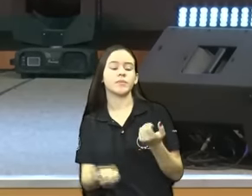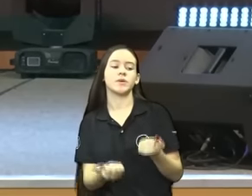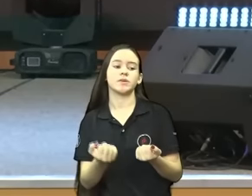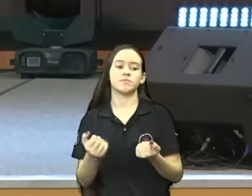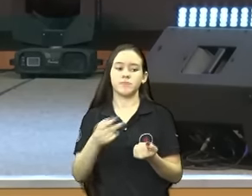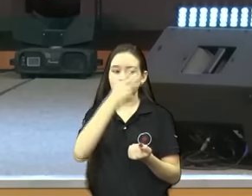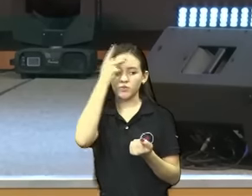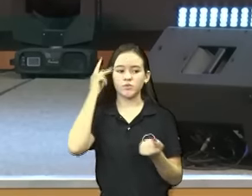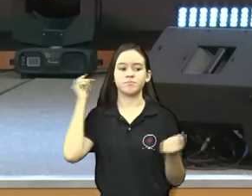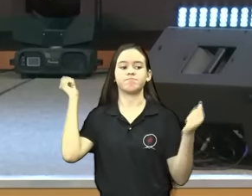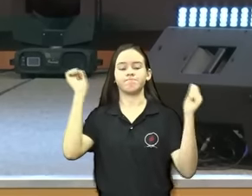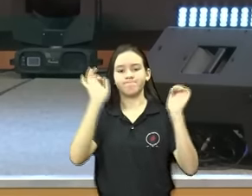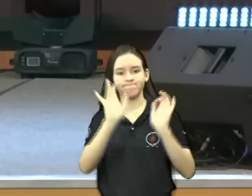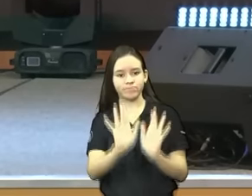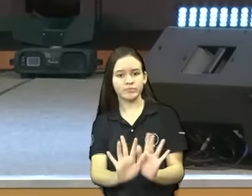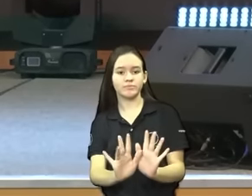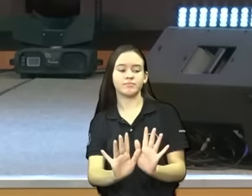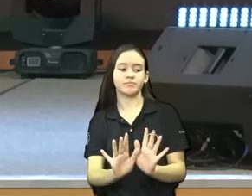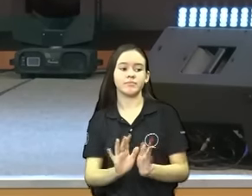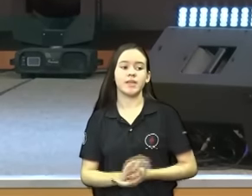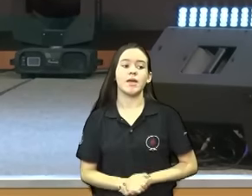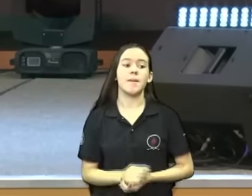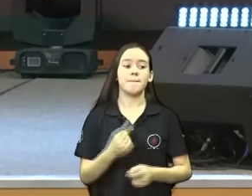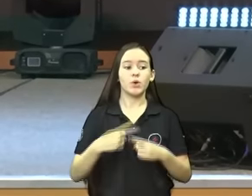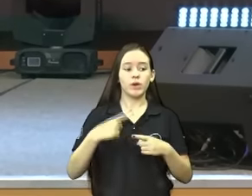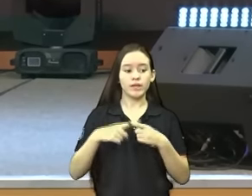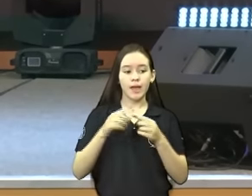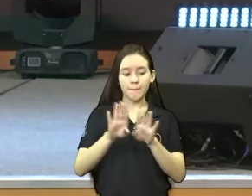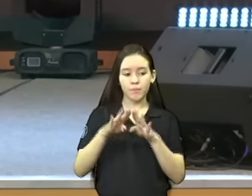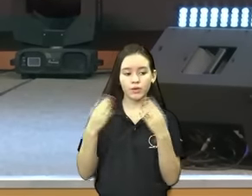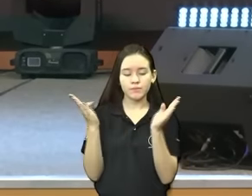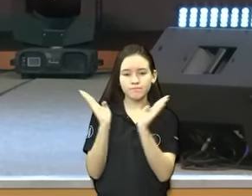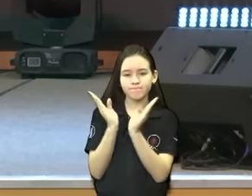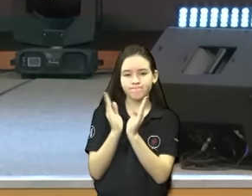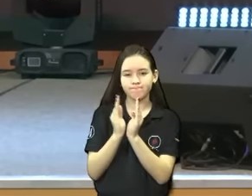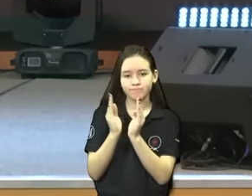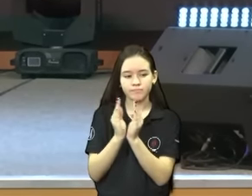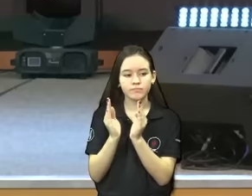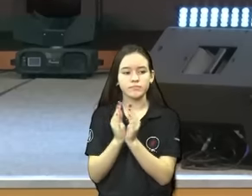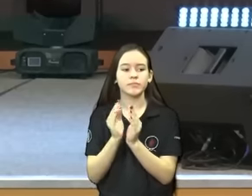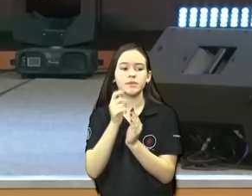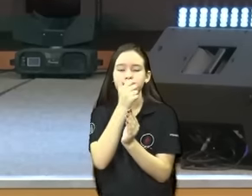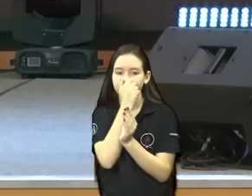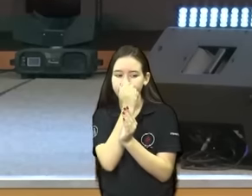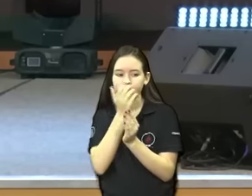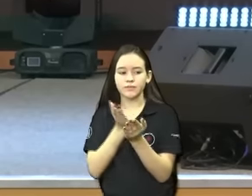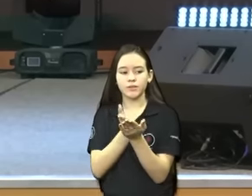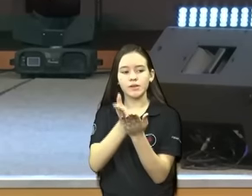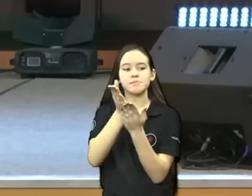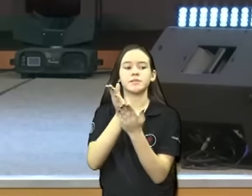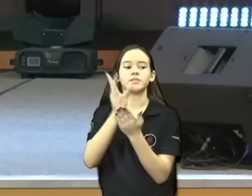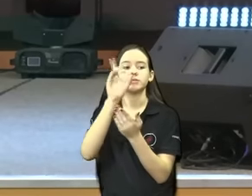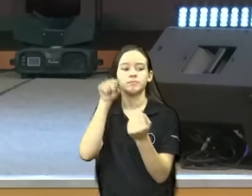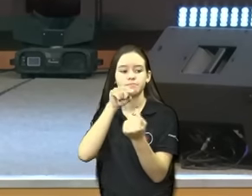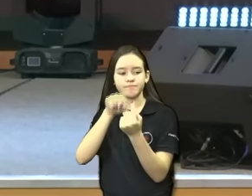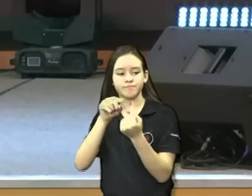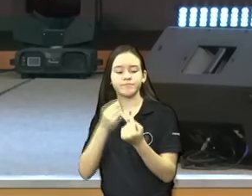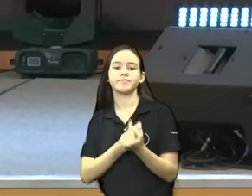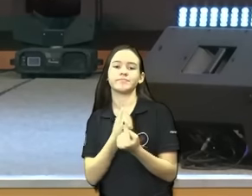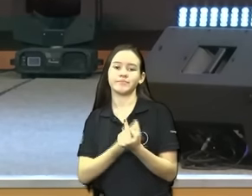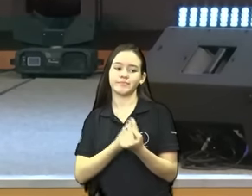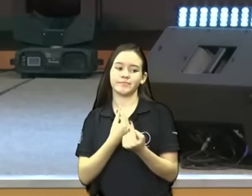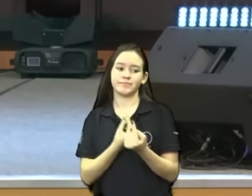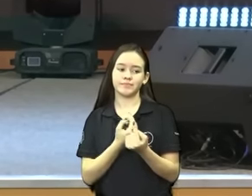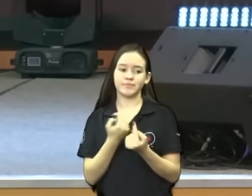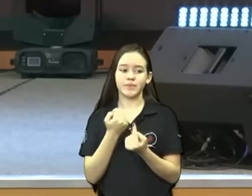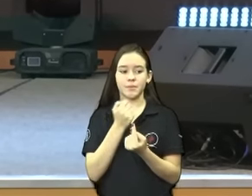entram por ela é porque Estreita e a porta e apertado o caminho que leva à Vida e poucos há que